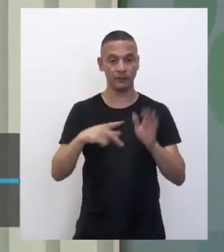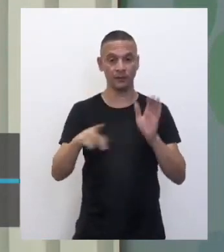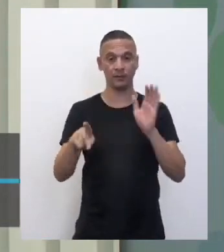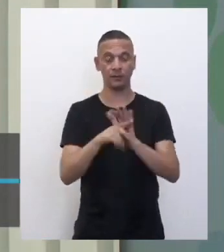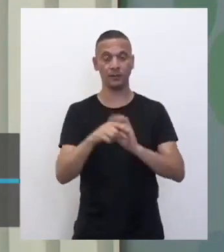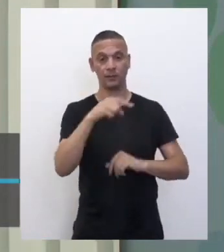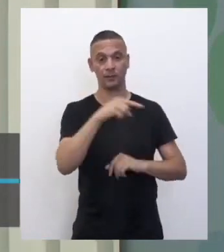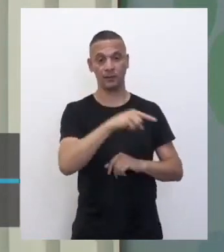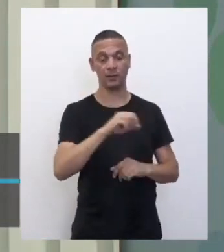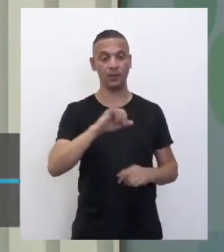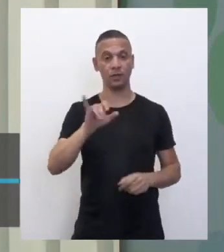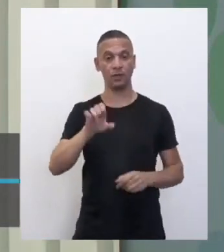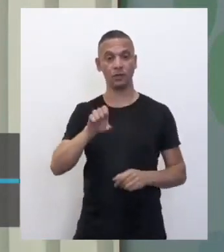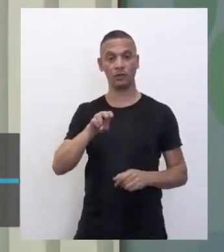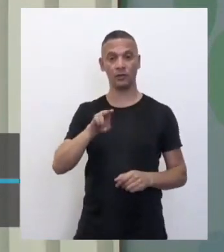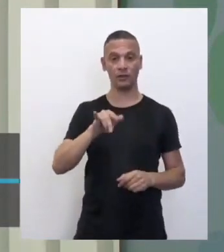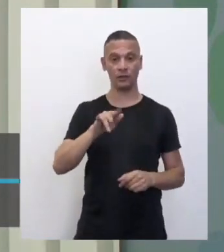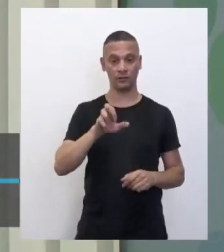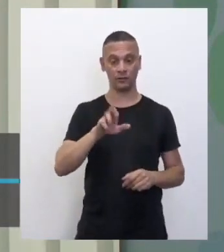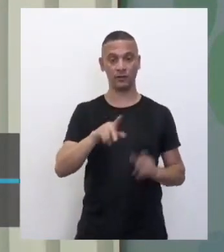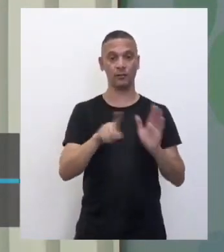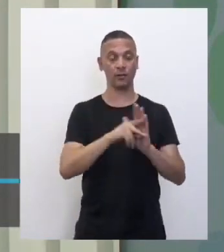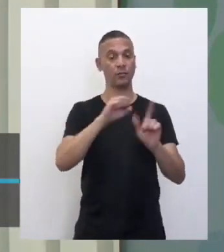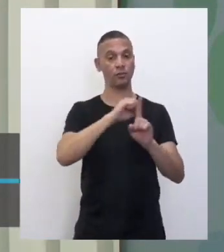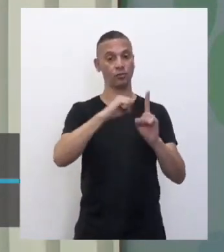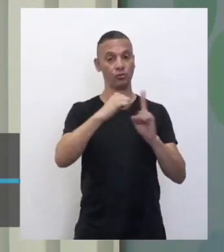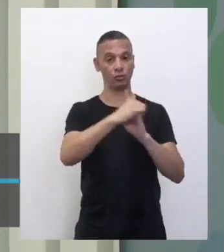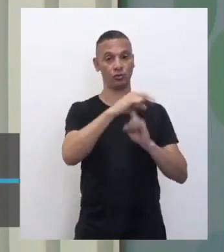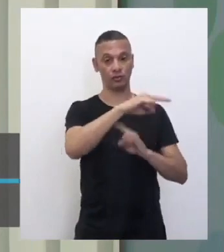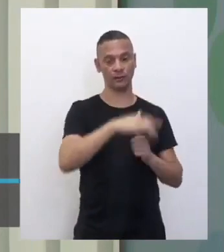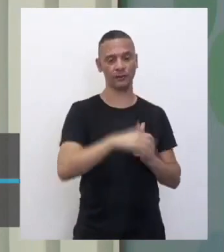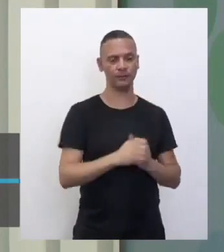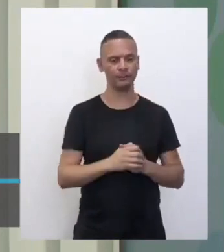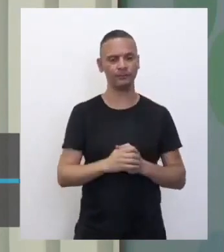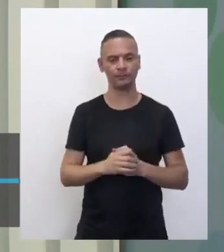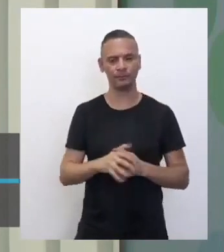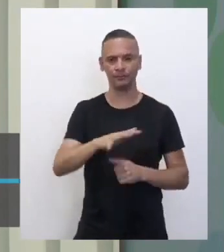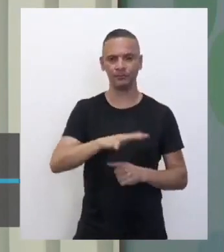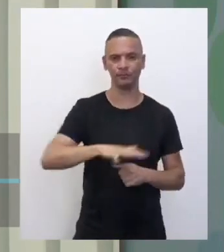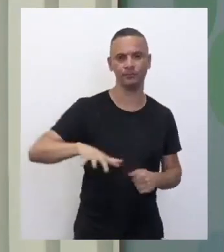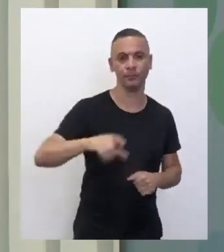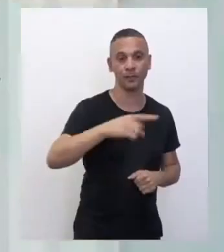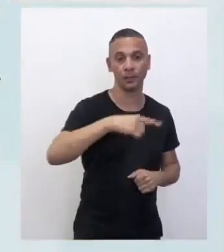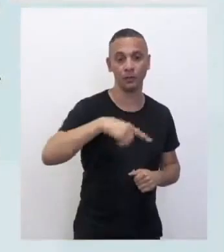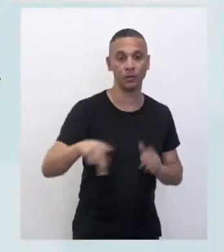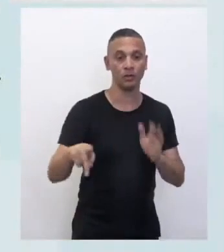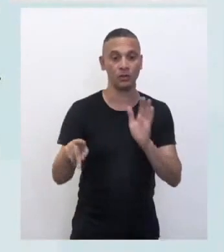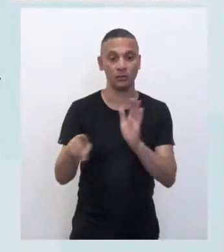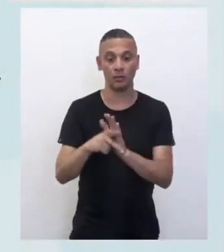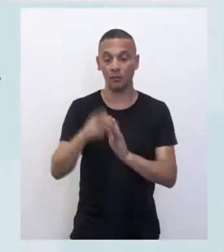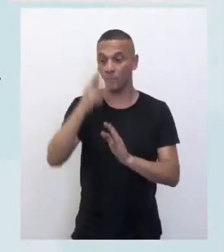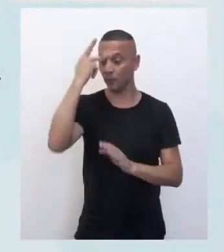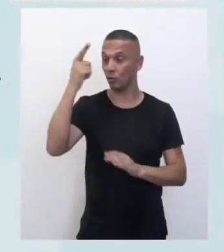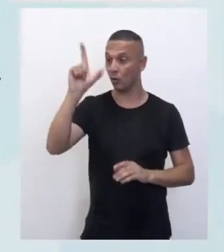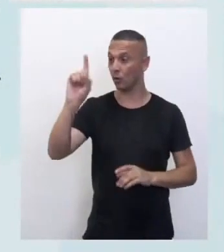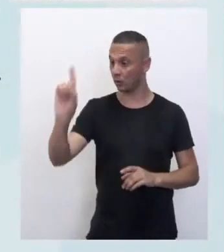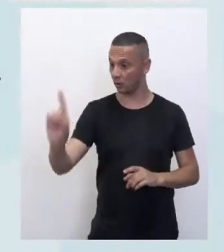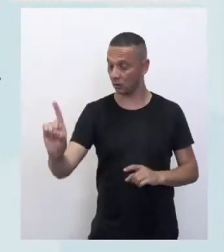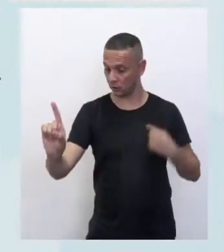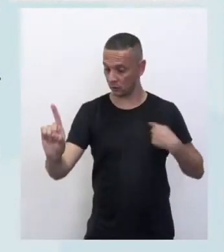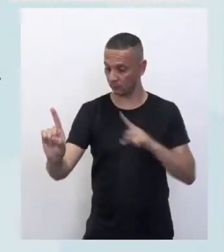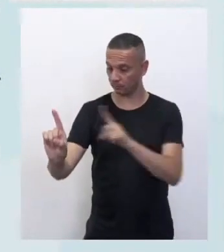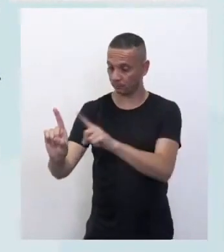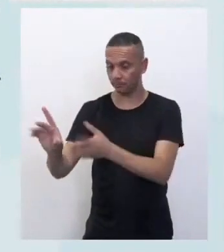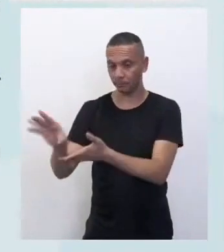pertencente à Jennifer aí, que é da sociologia, pela socialização somos feitos pelos outros, e os outros